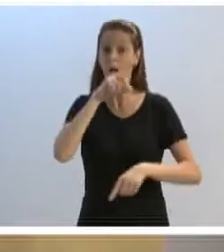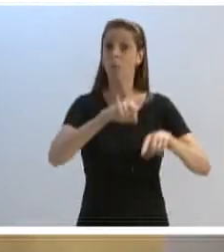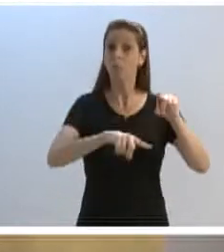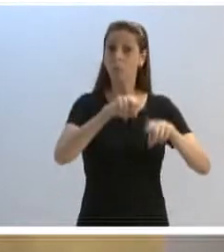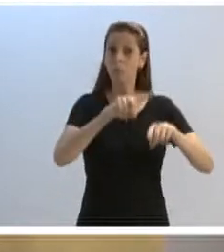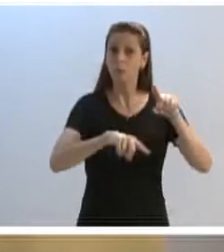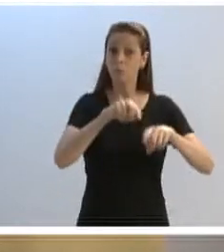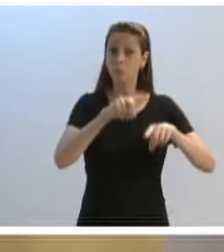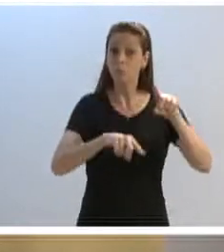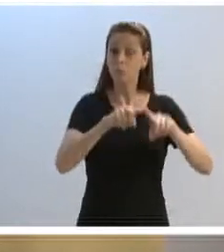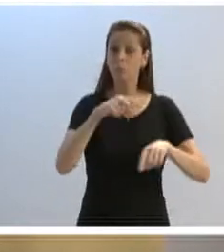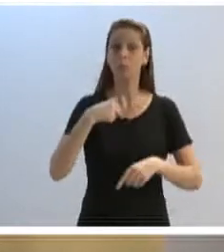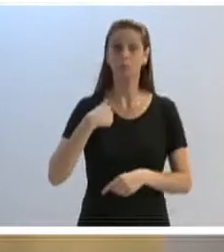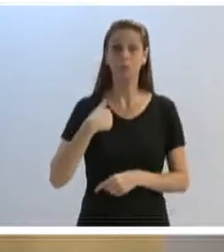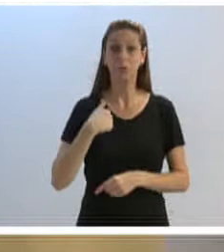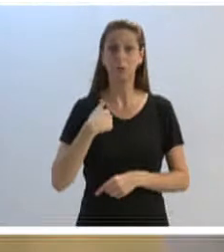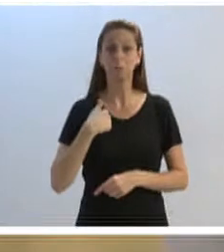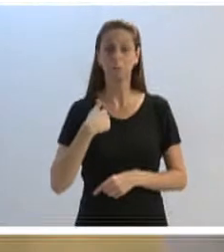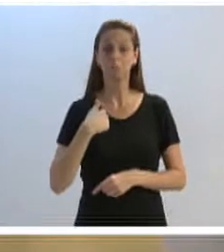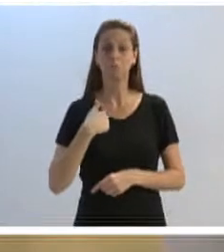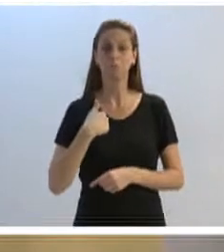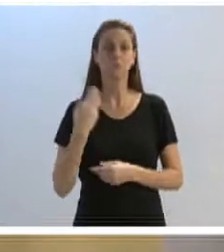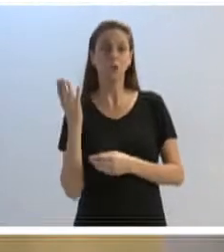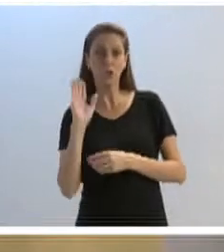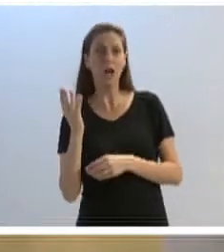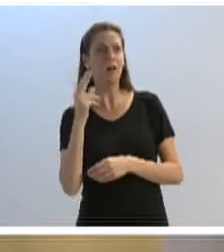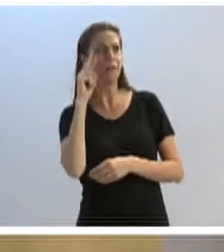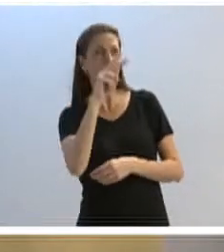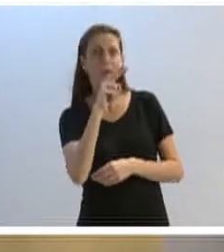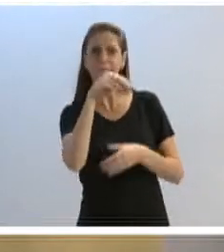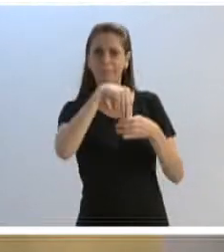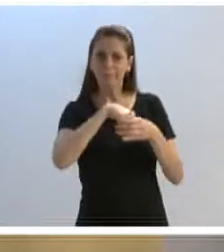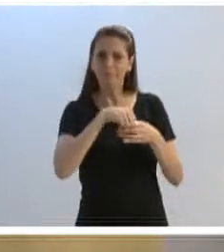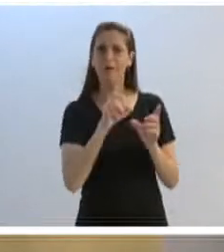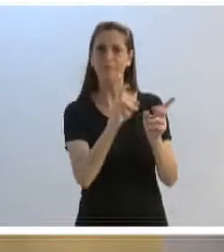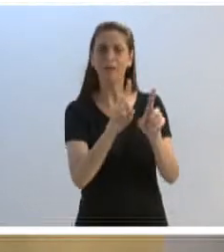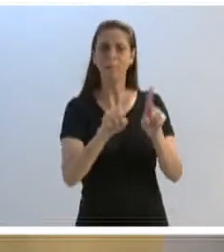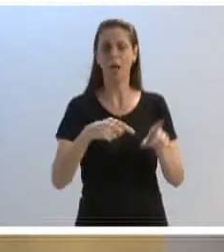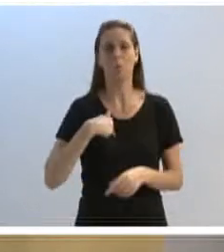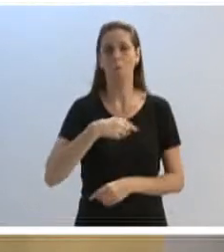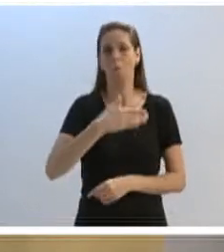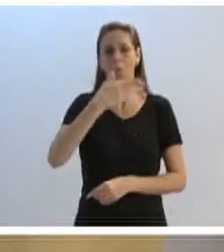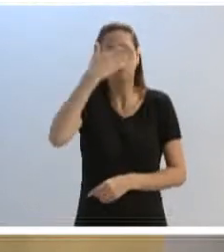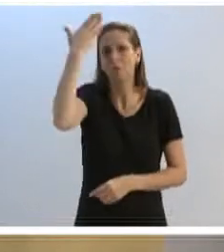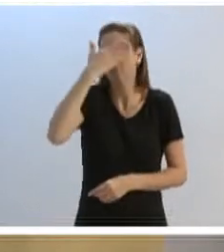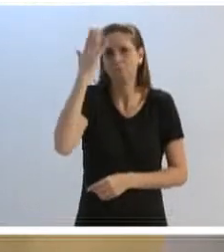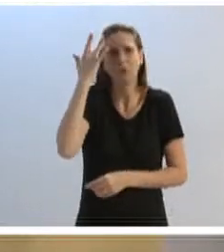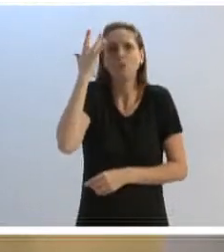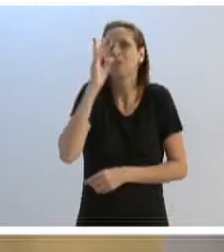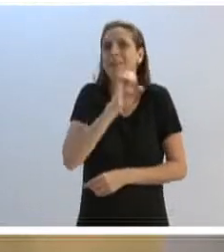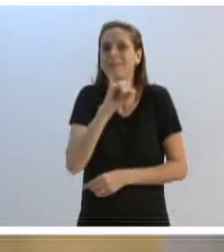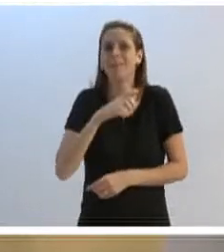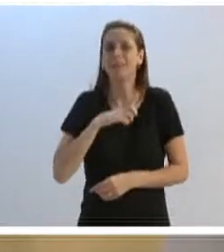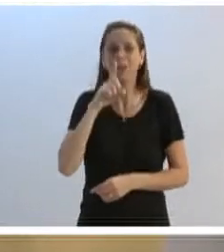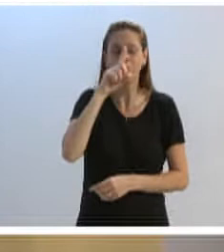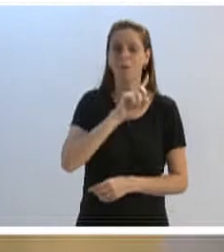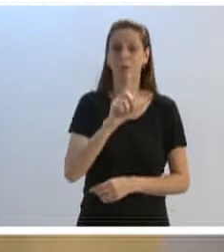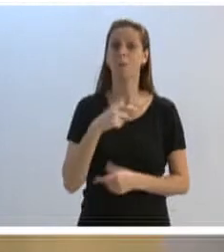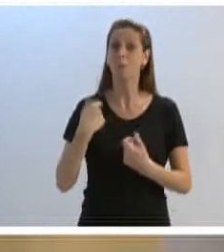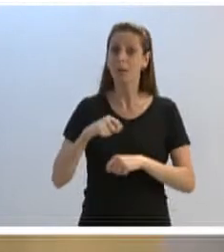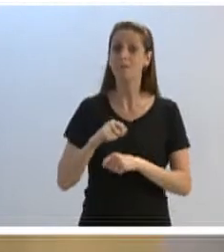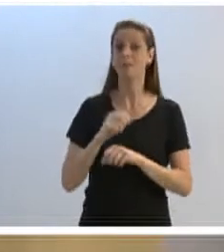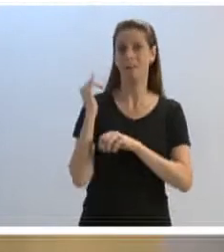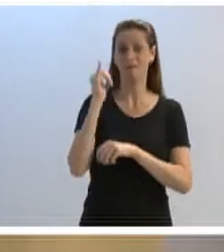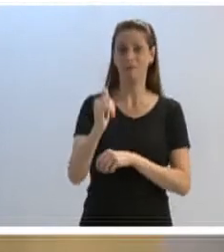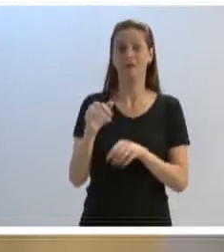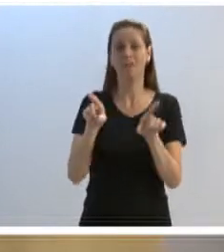cujo conhecimento seja posterior à sua colocação no mercado. Pena, detenção de 6 meses a 2 anos e multa. Parágrafo único.